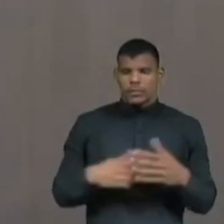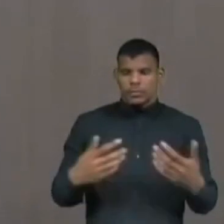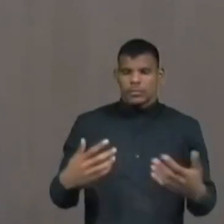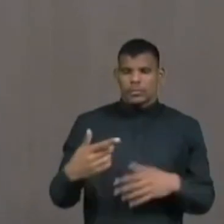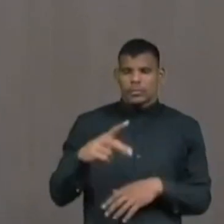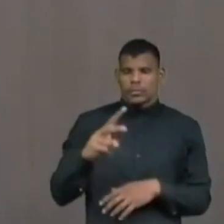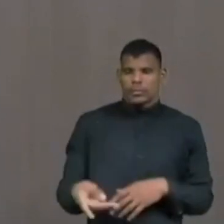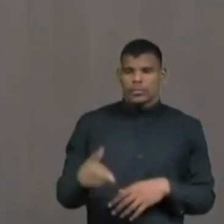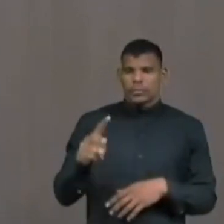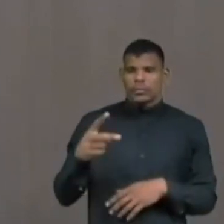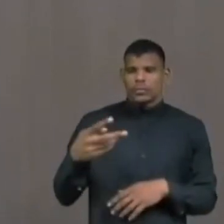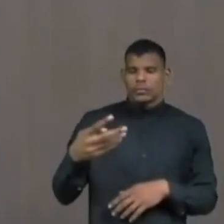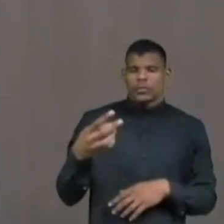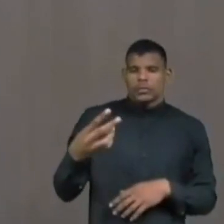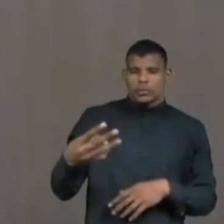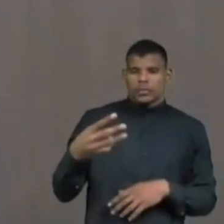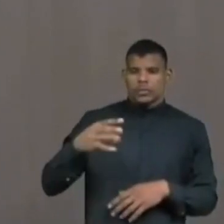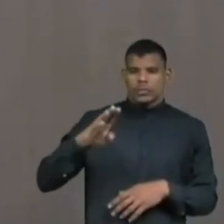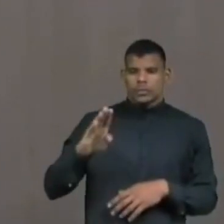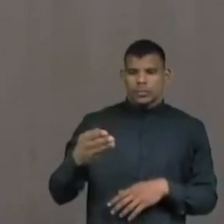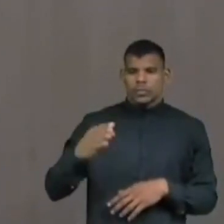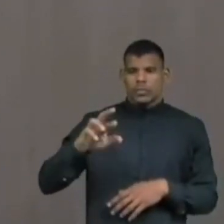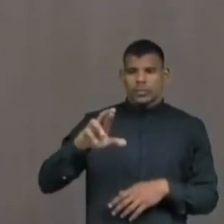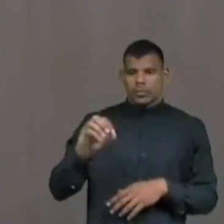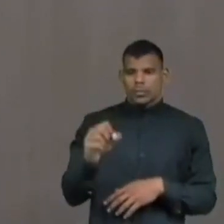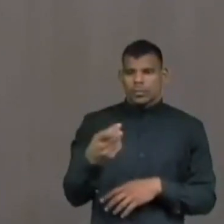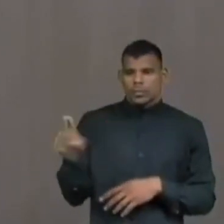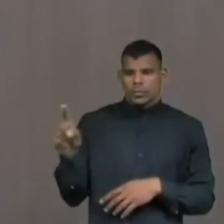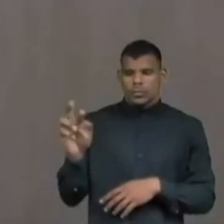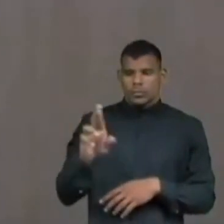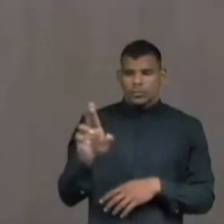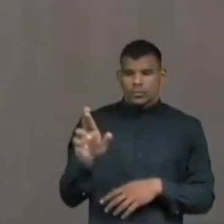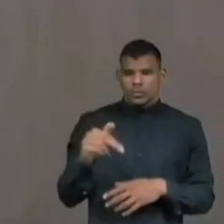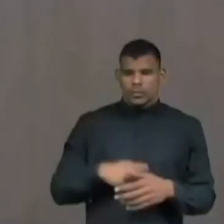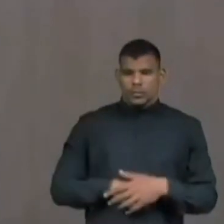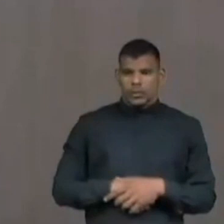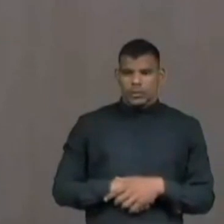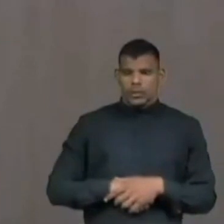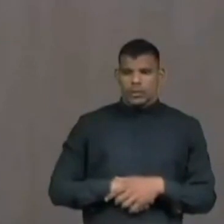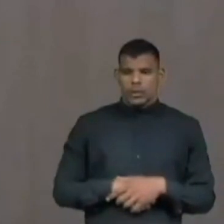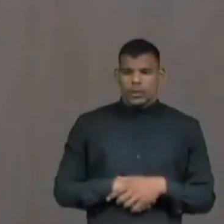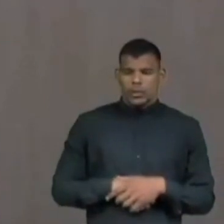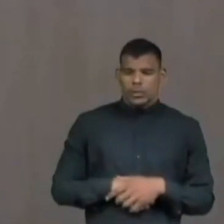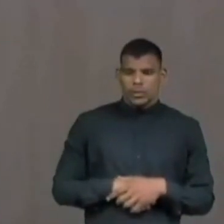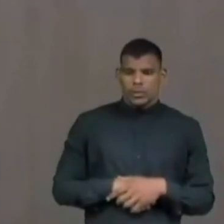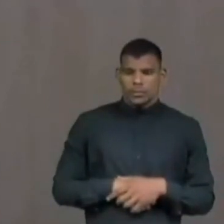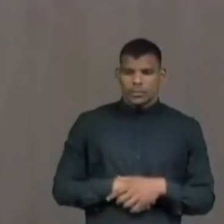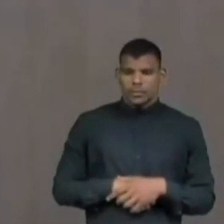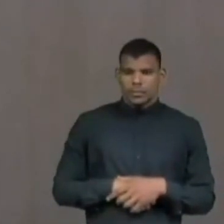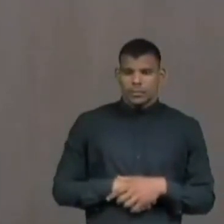2,3 bilhão de reais. O Estado do Ceará, dos estados que mais cresce no país, que vem com uma